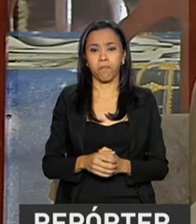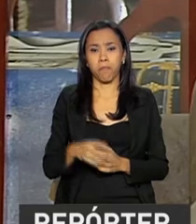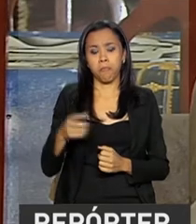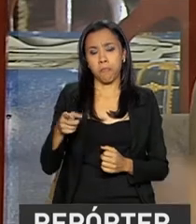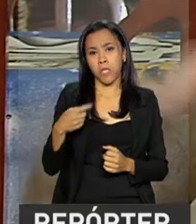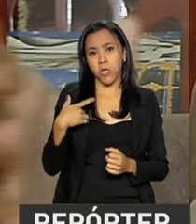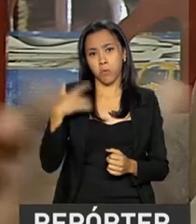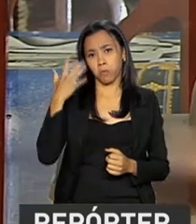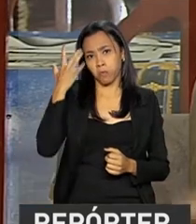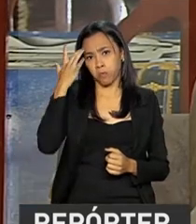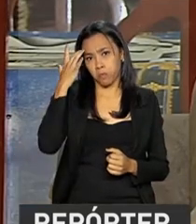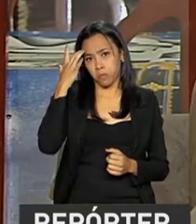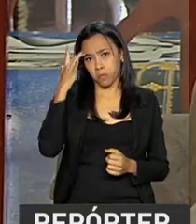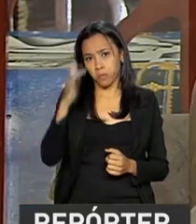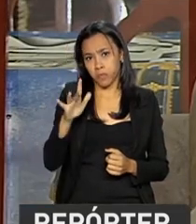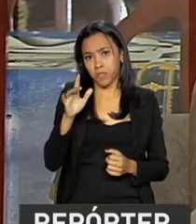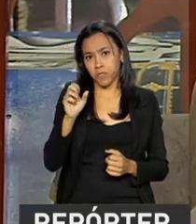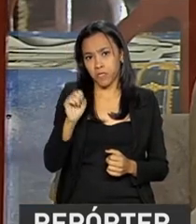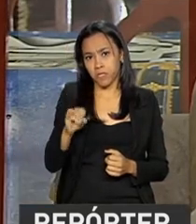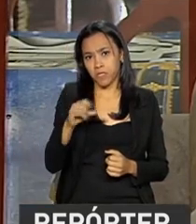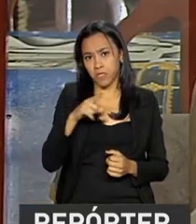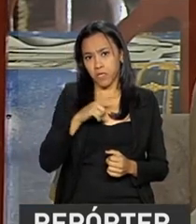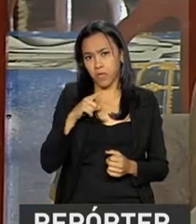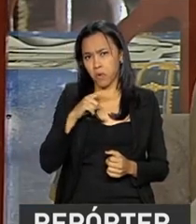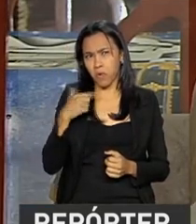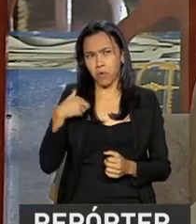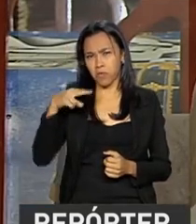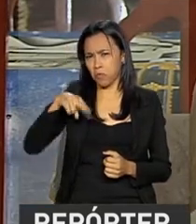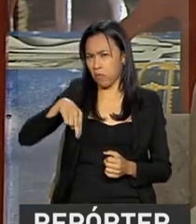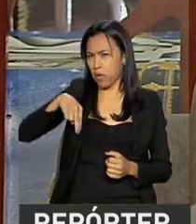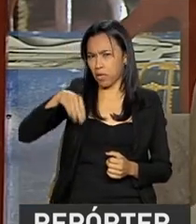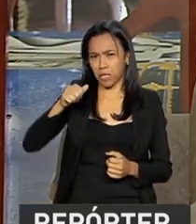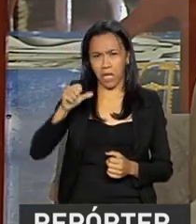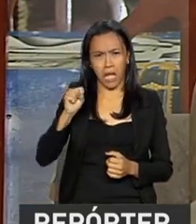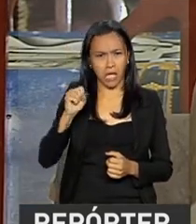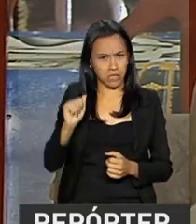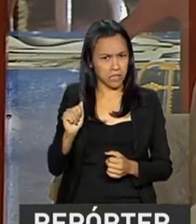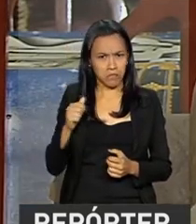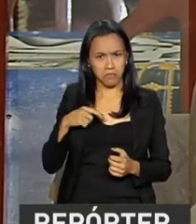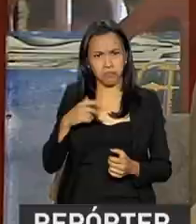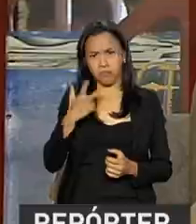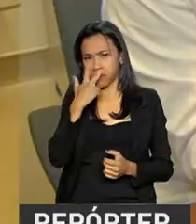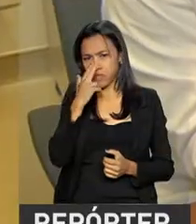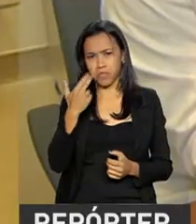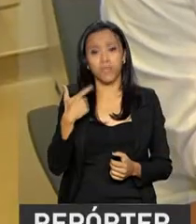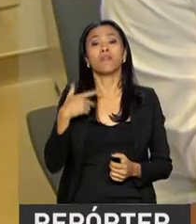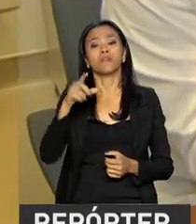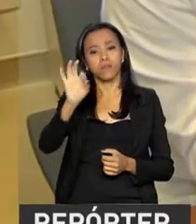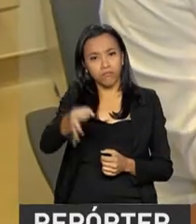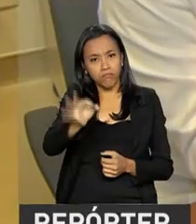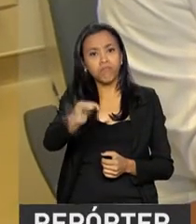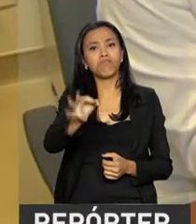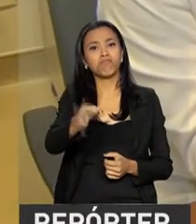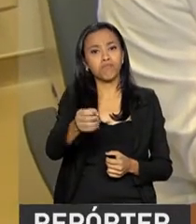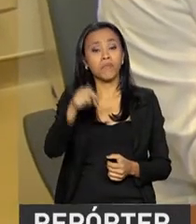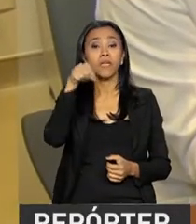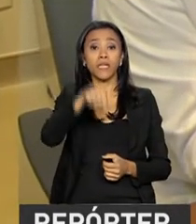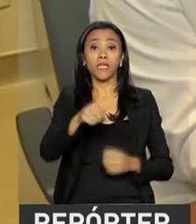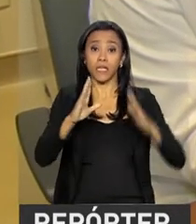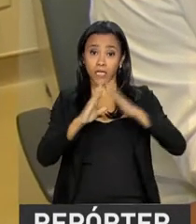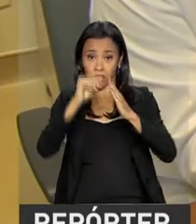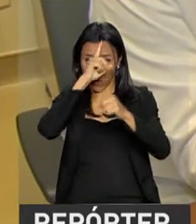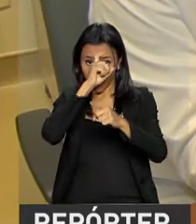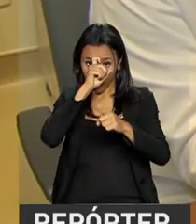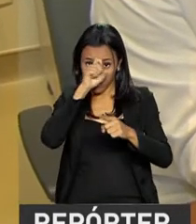uma coisa o qualquer coisa ligada com a nova pela cbf está certinho seu a diálogos e o instituto nacional de traumatologia